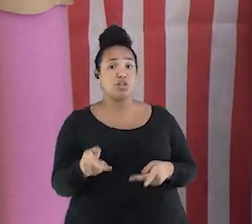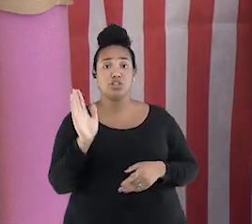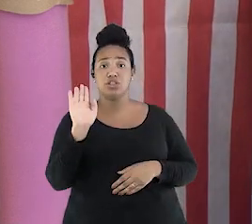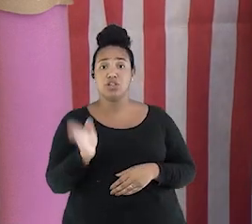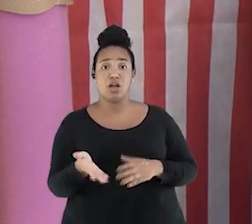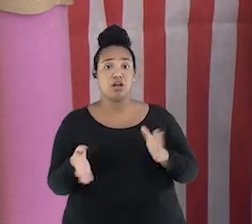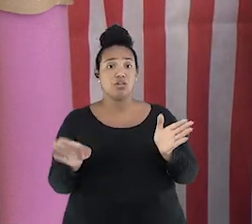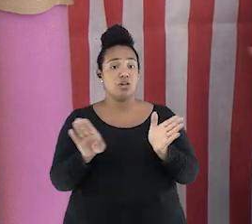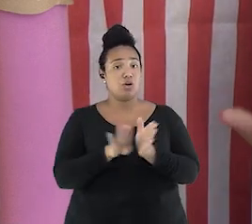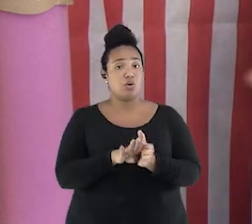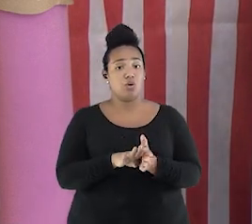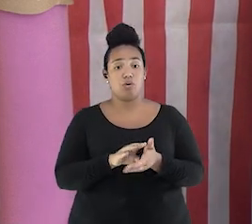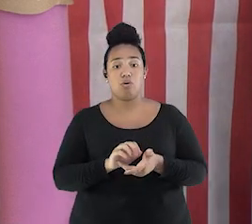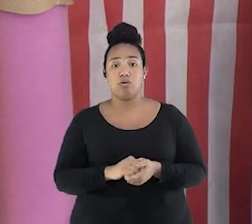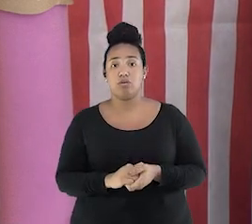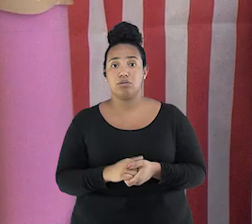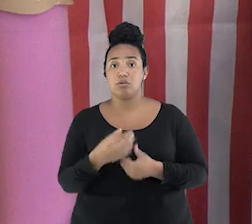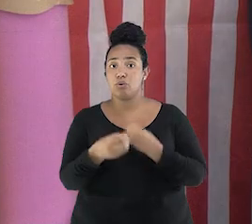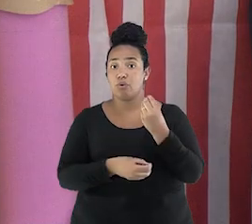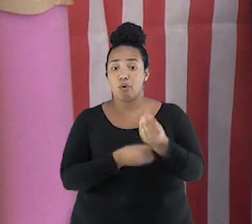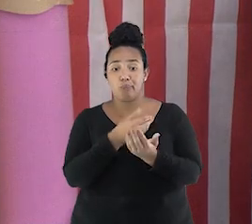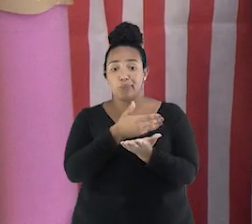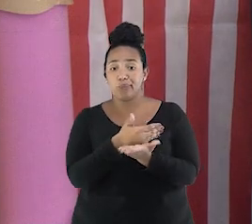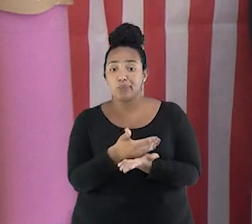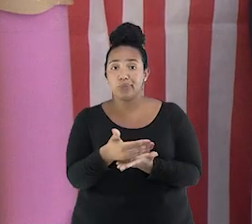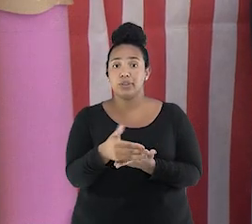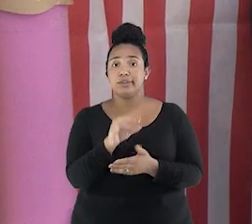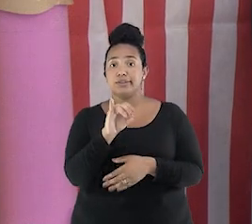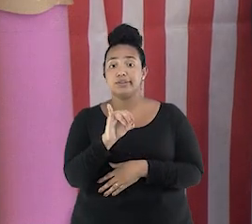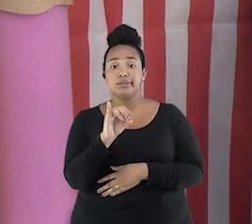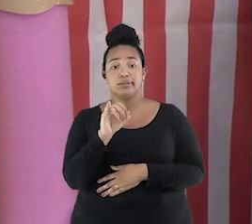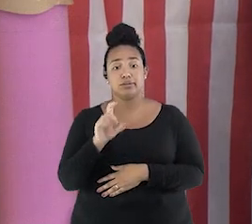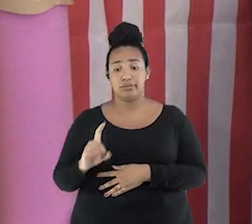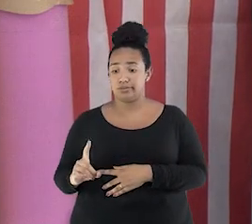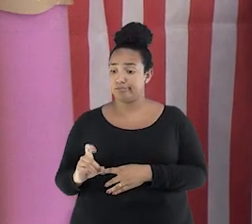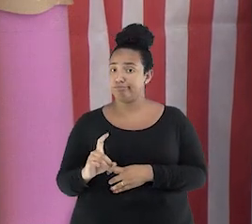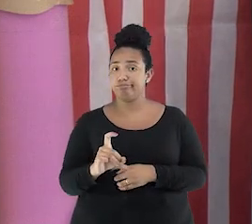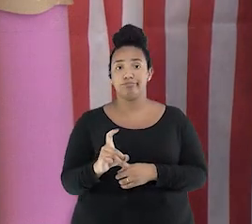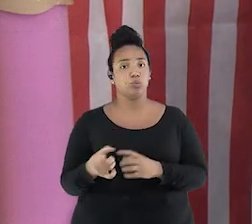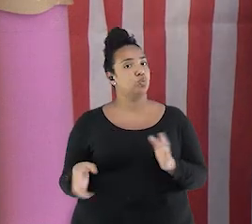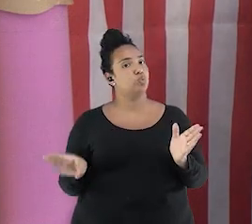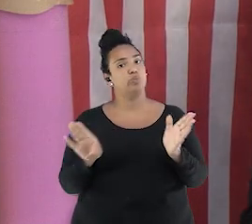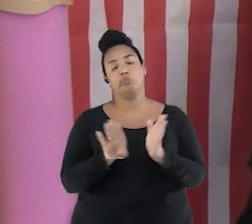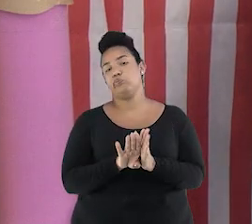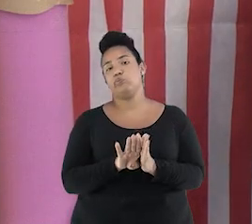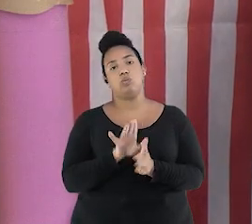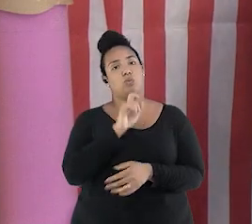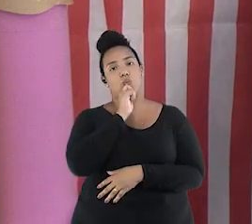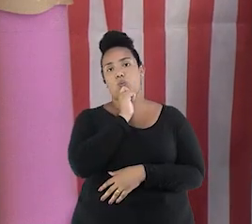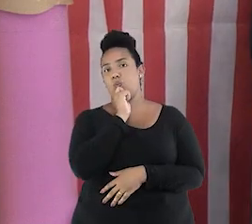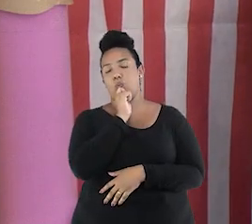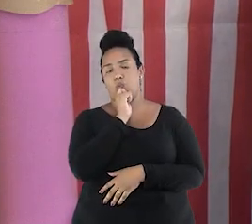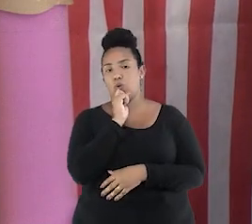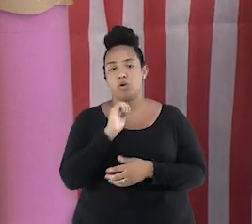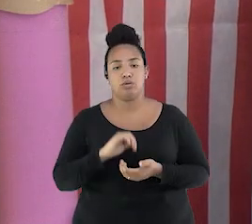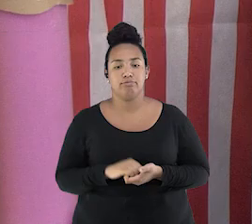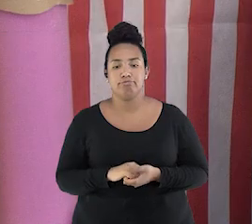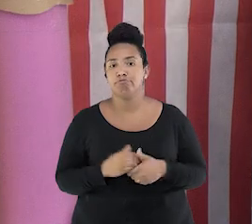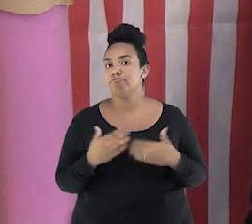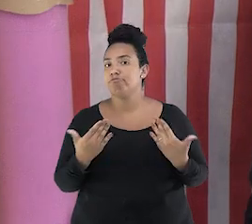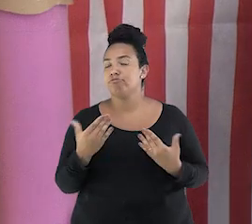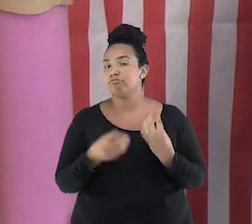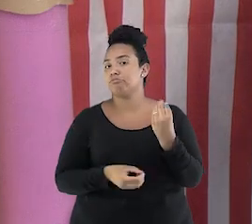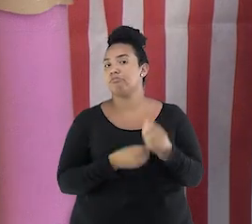festa e não podiam começar porque a dona da casa estava fora. Como